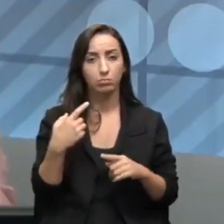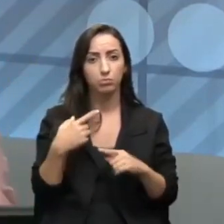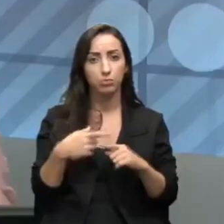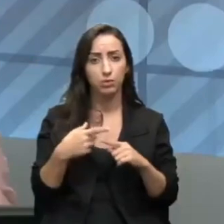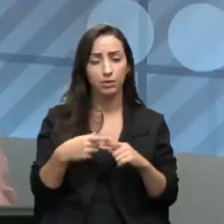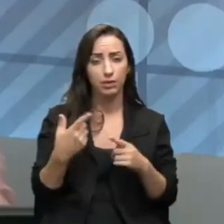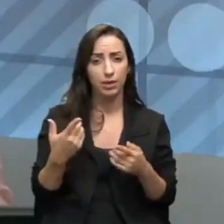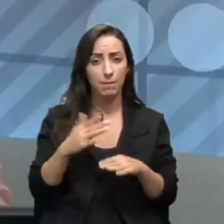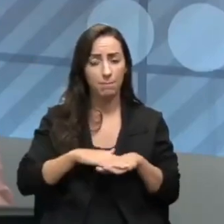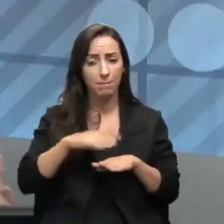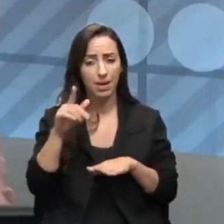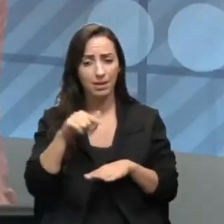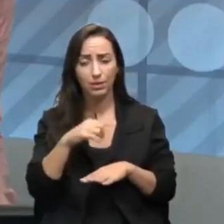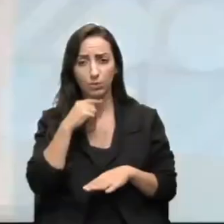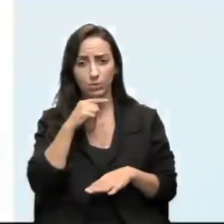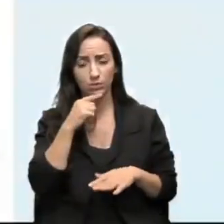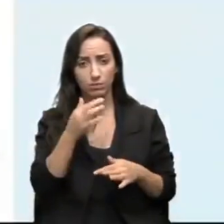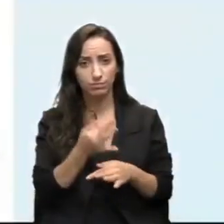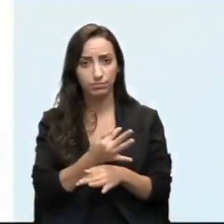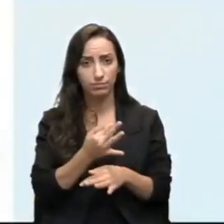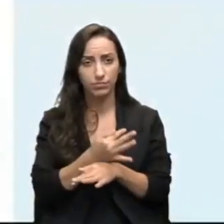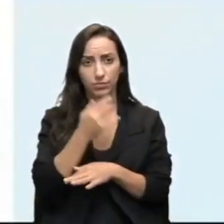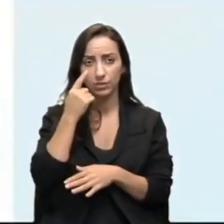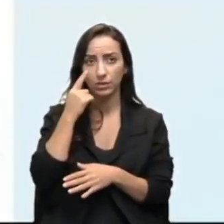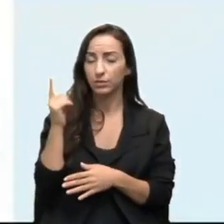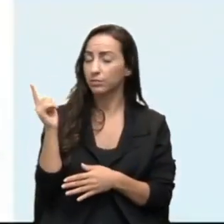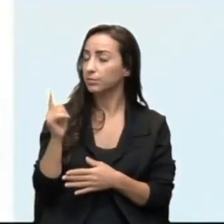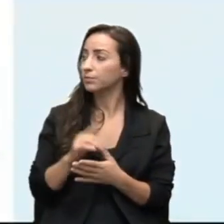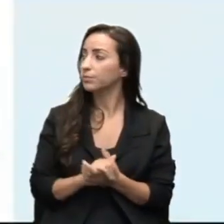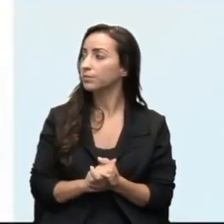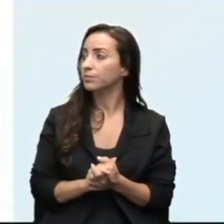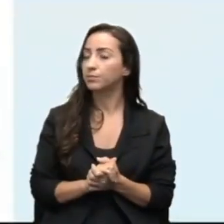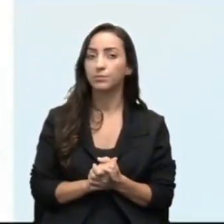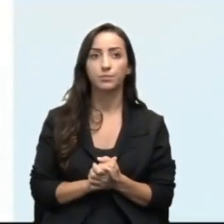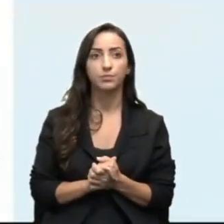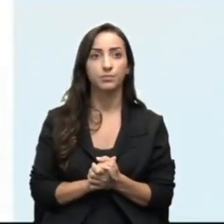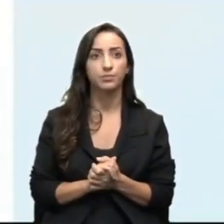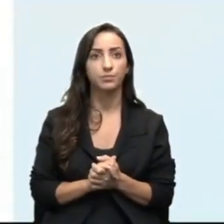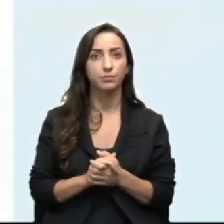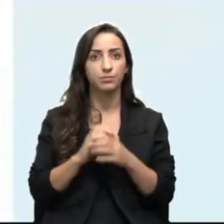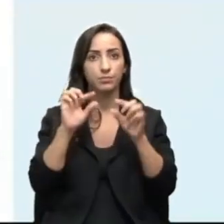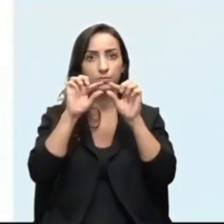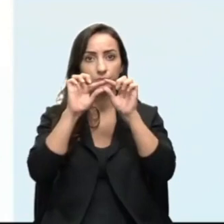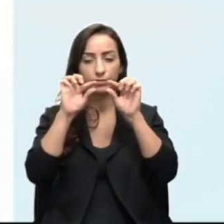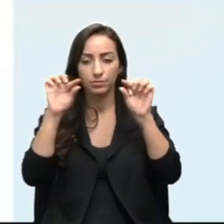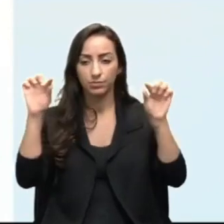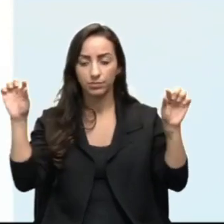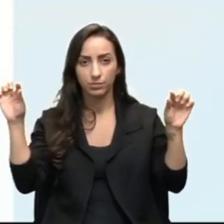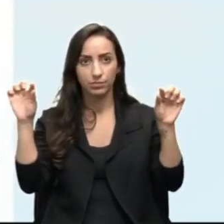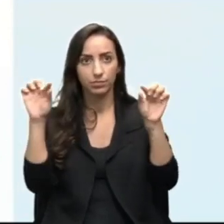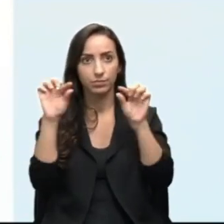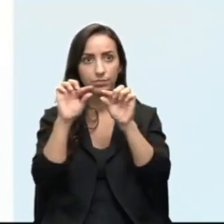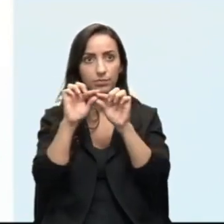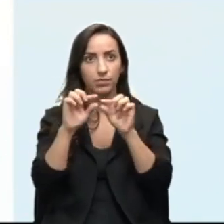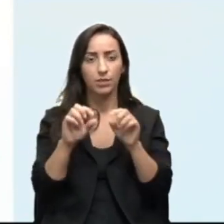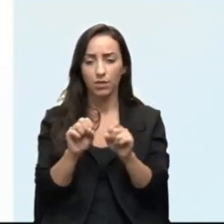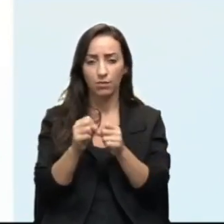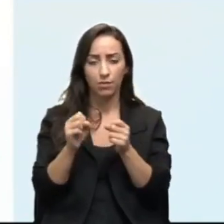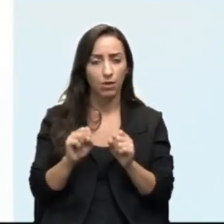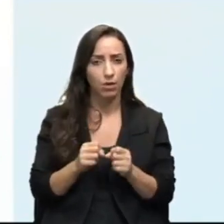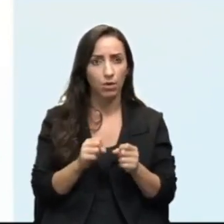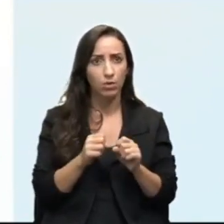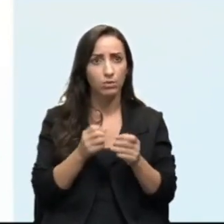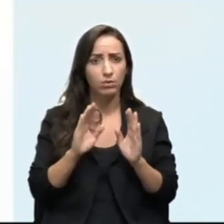sua resistência. Podemos ver aqui pela figura que a nossa linha neutra, no estádio 2, as fissuras já